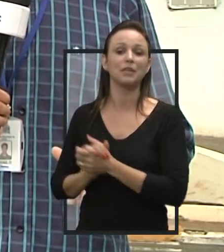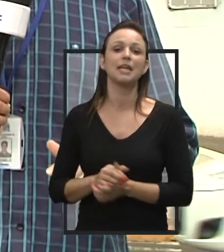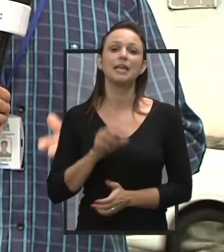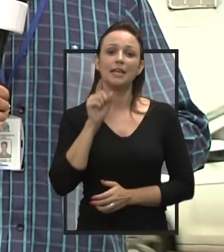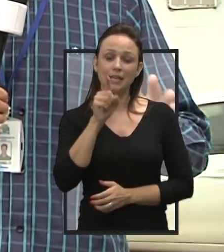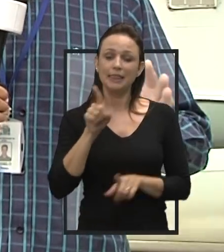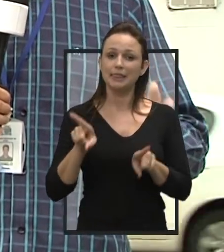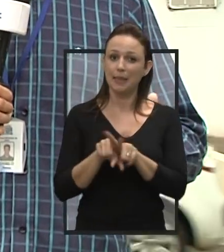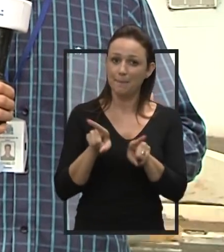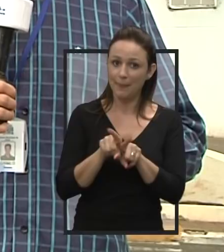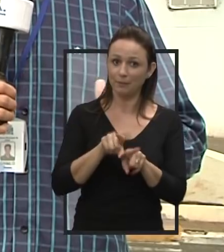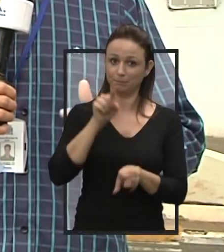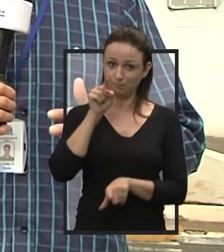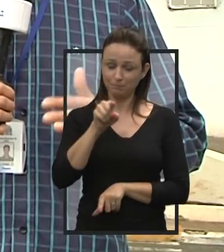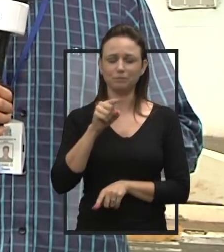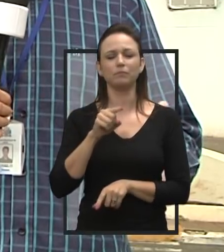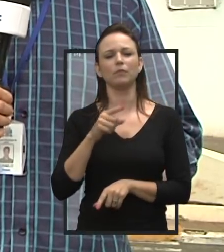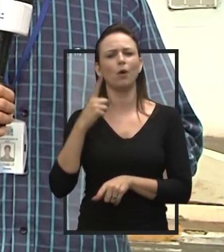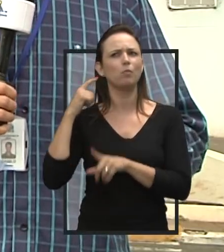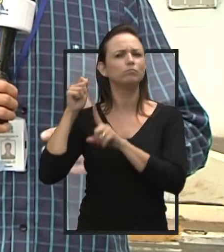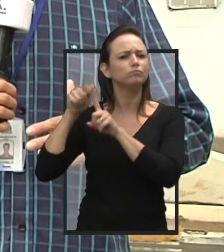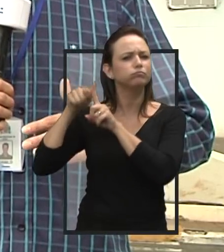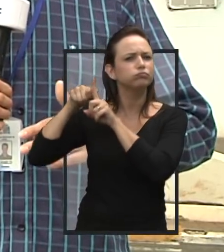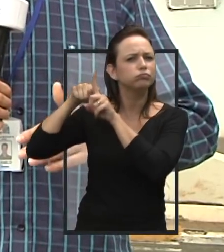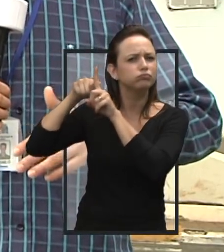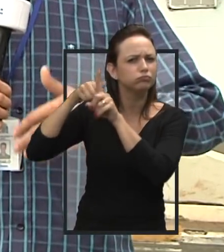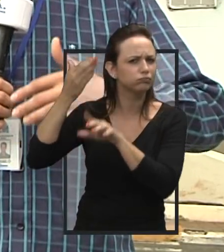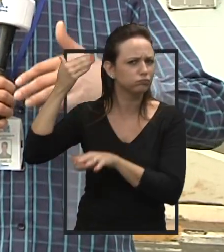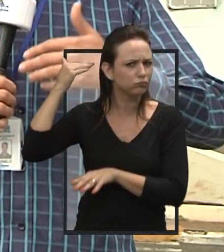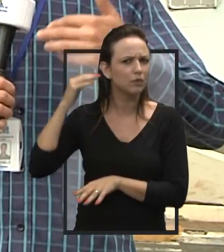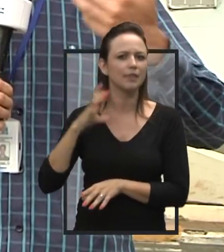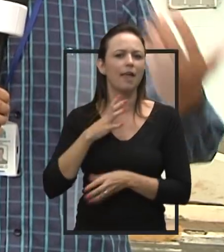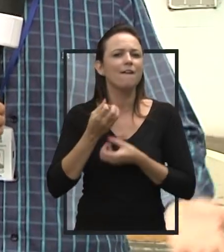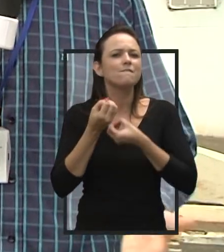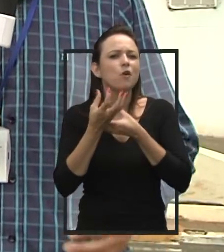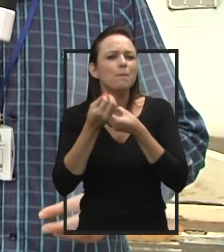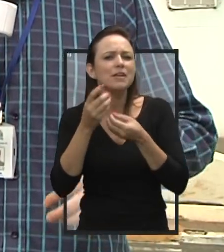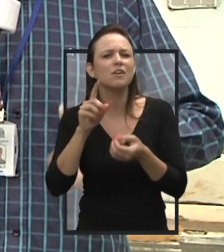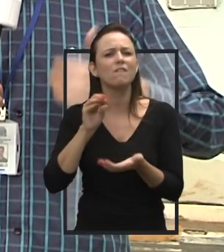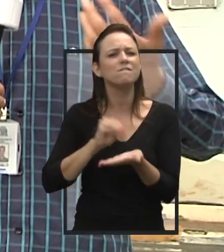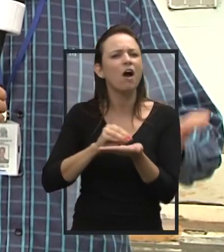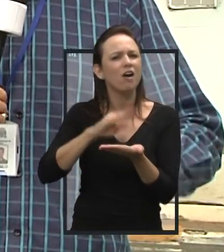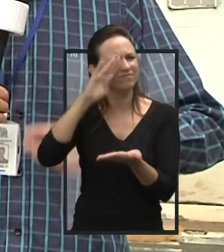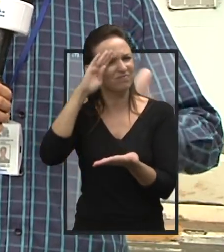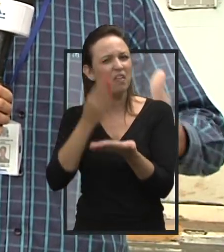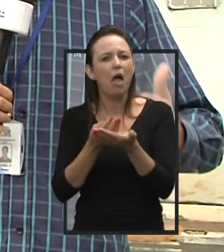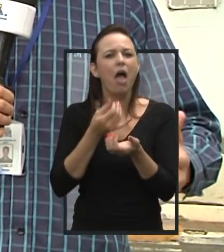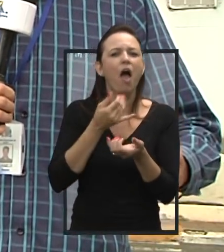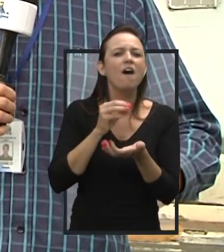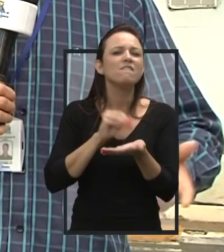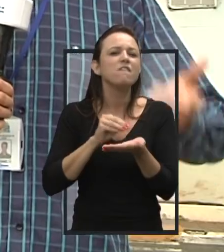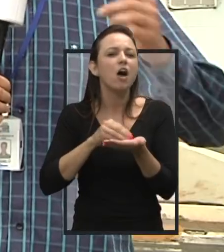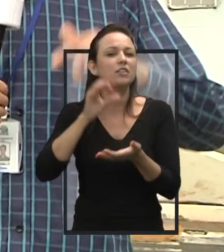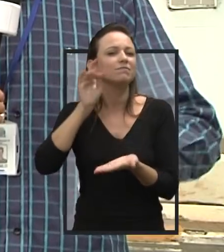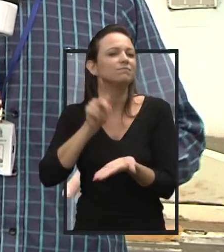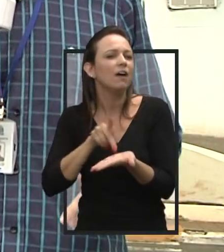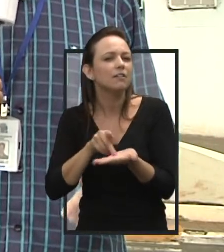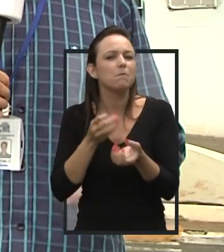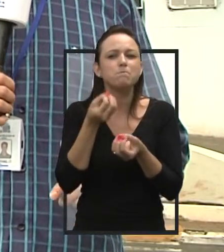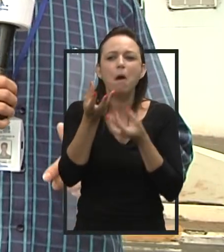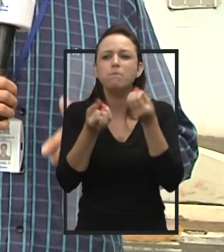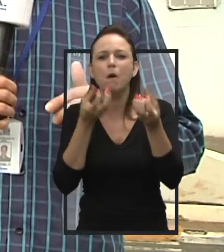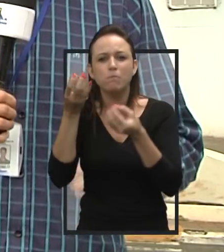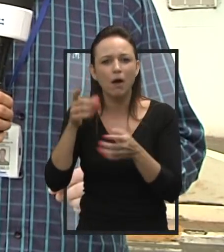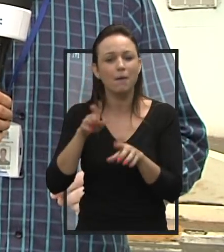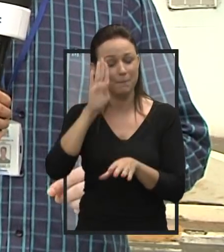3777. Vale ressaltar que nos últimos meses, informações não muito confiáveis têm circulado de boca a boca e principalmente